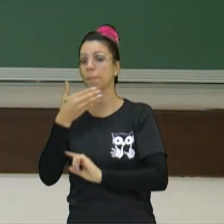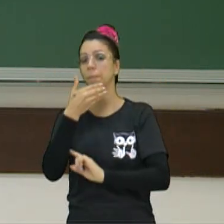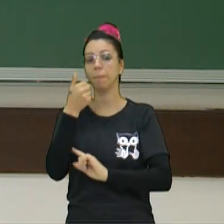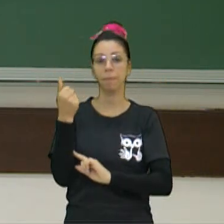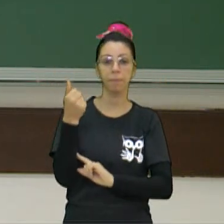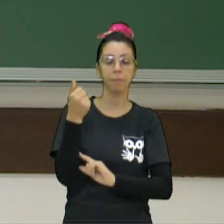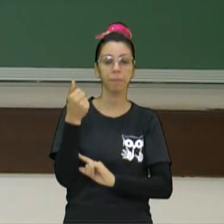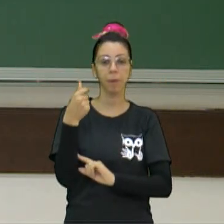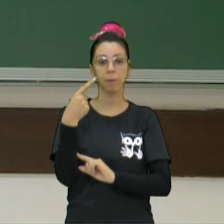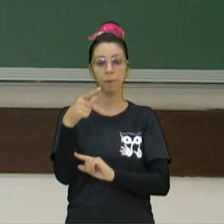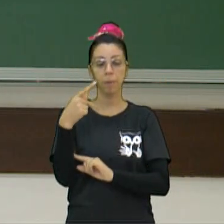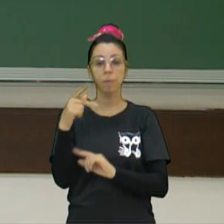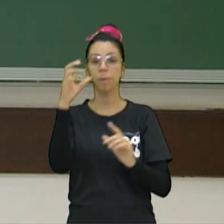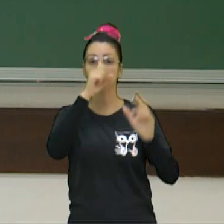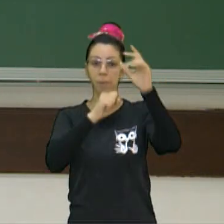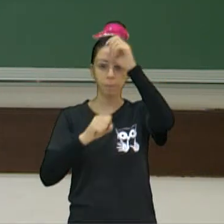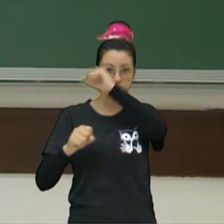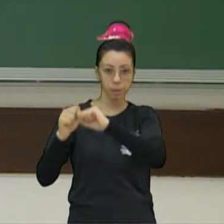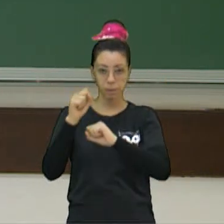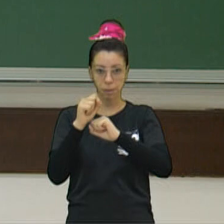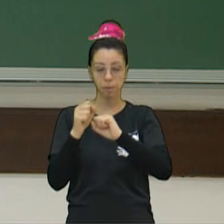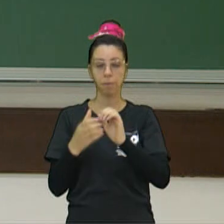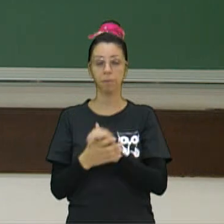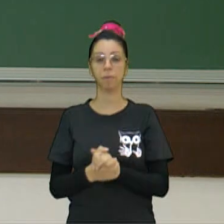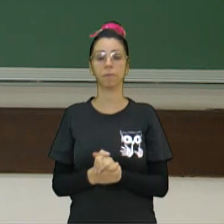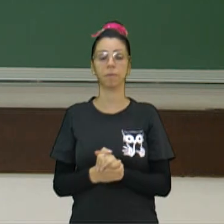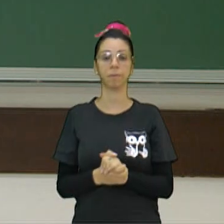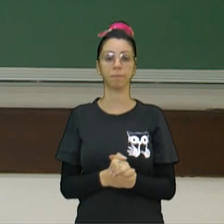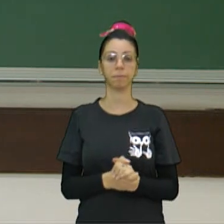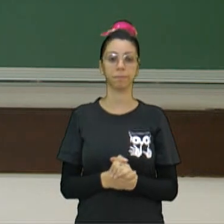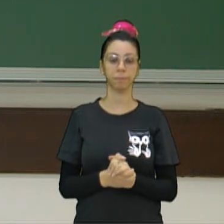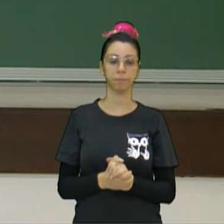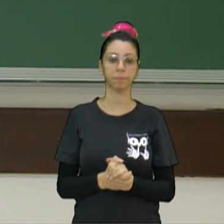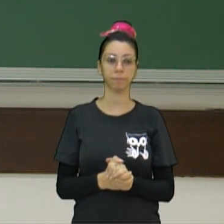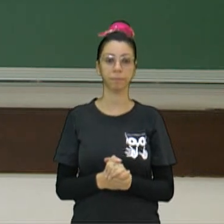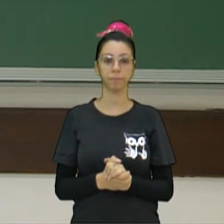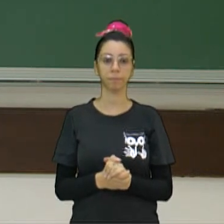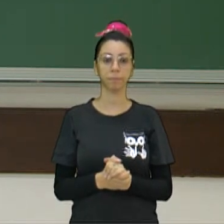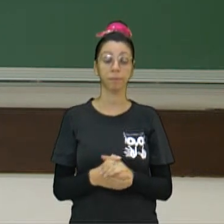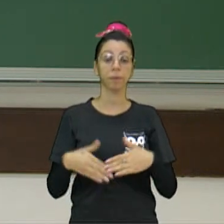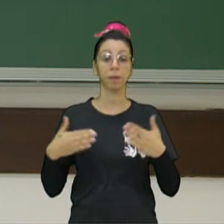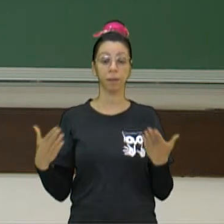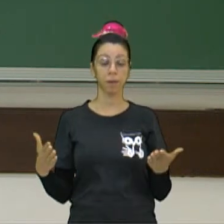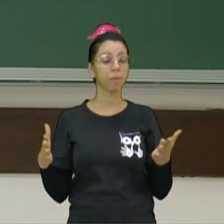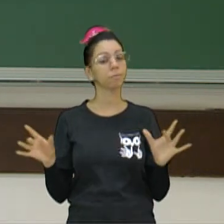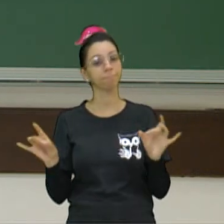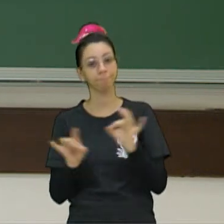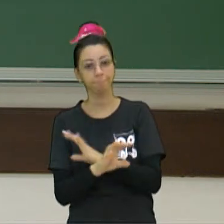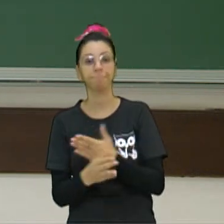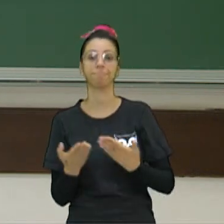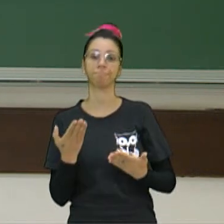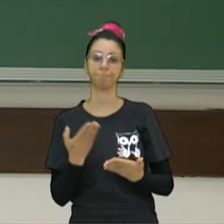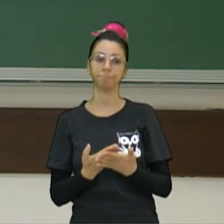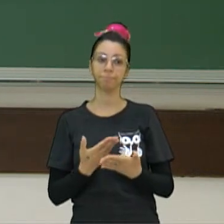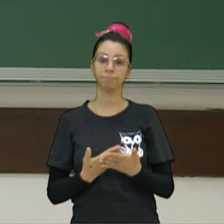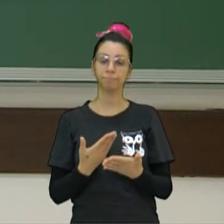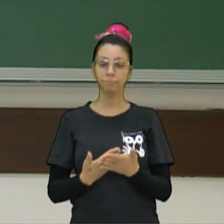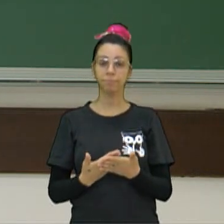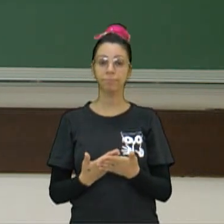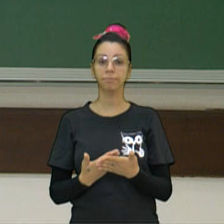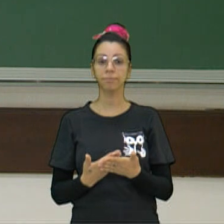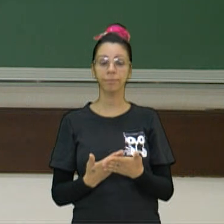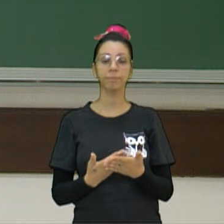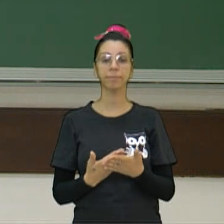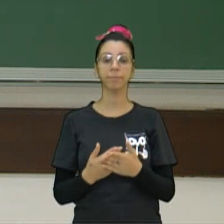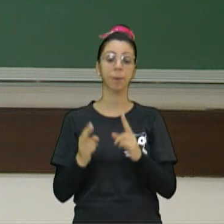bastante a realização dessa atividade e favorece o conhecimento, né? Então, assim nós fechamos a nossa aula, que trabalhamos